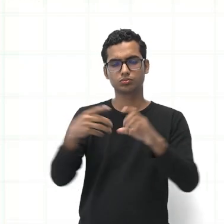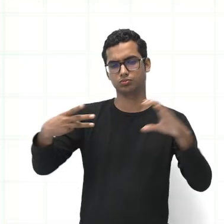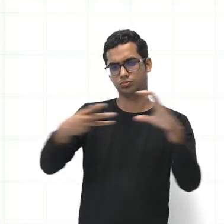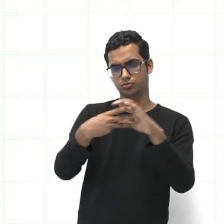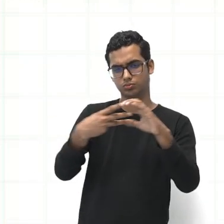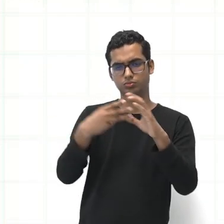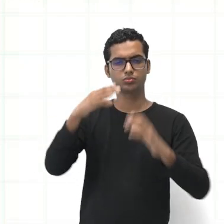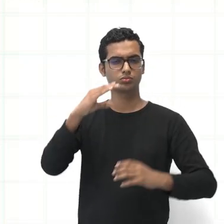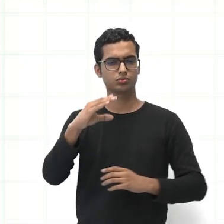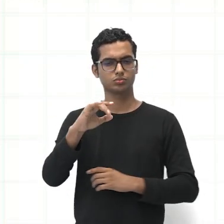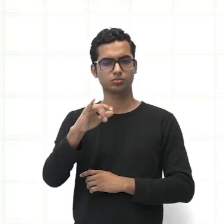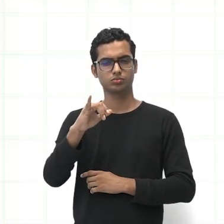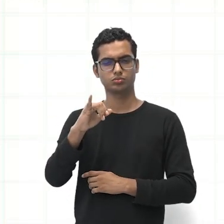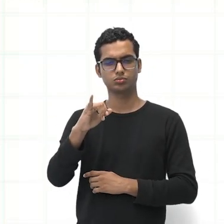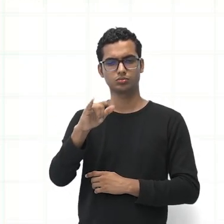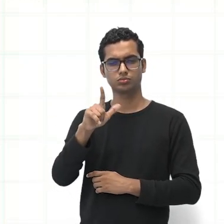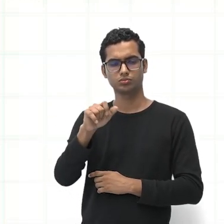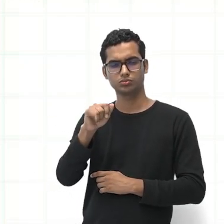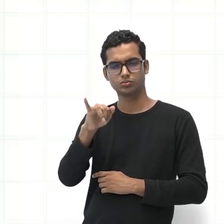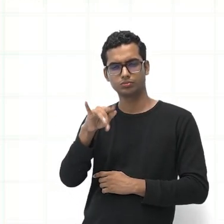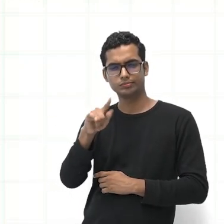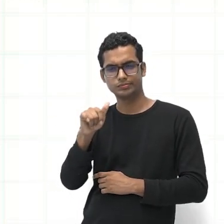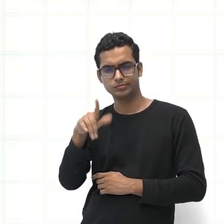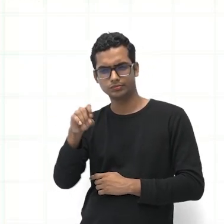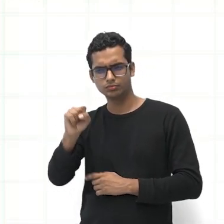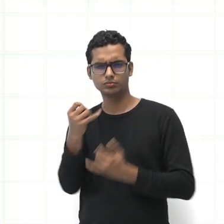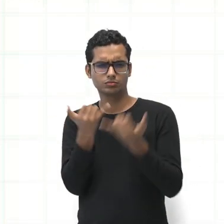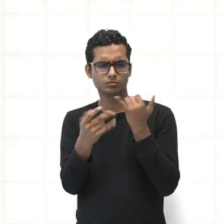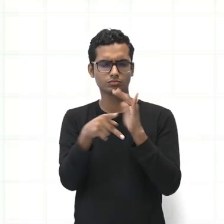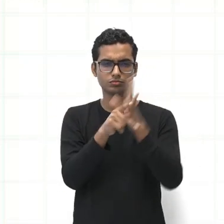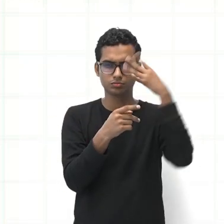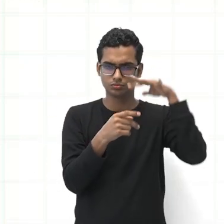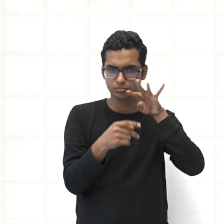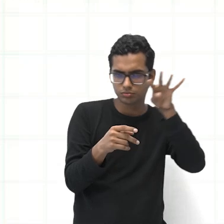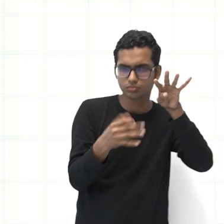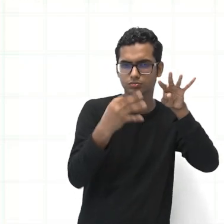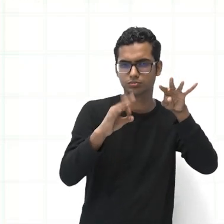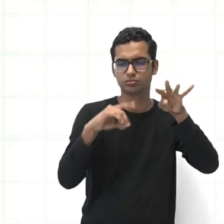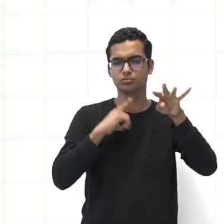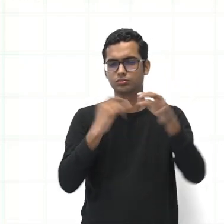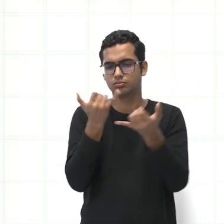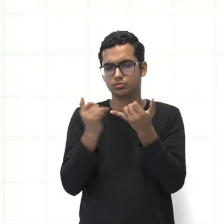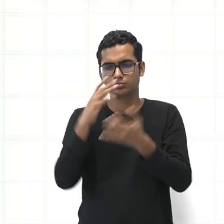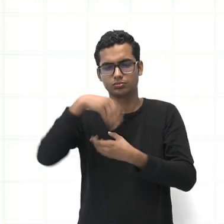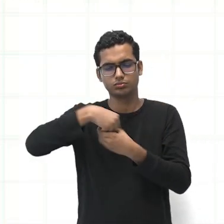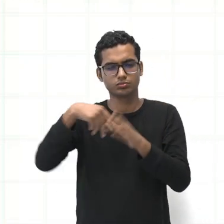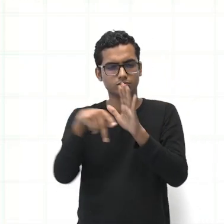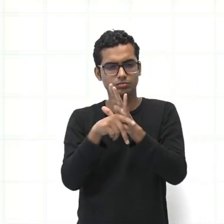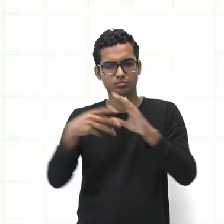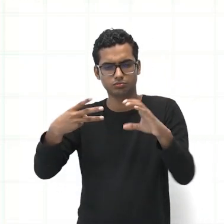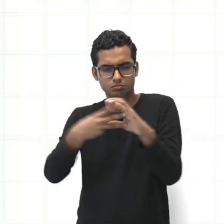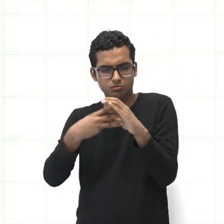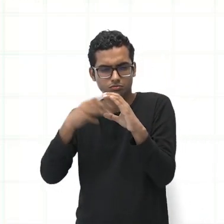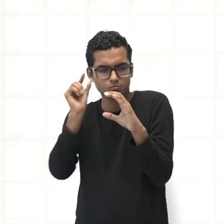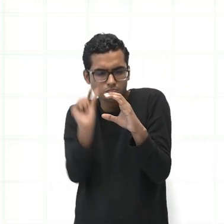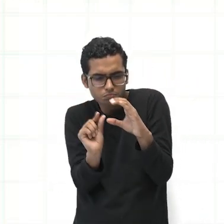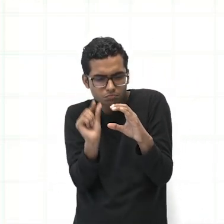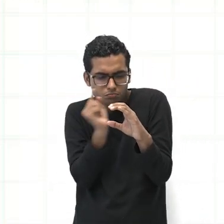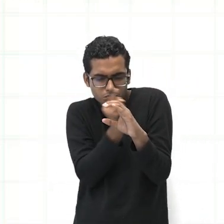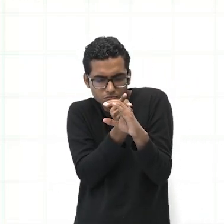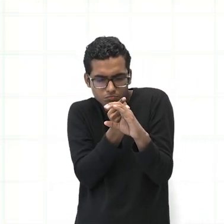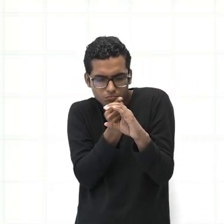tem o quê? Cílios, igual os cílios postiços da sua irmã, mais